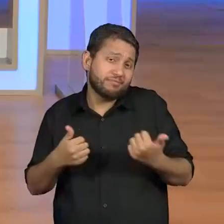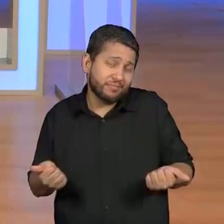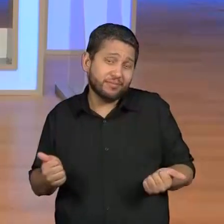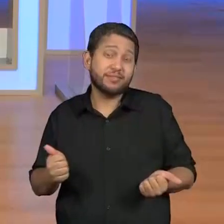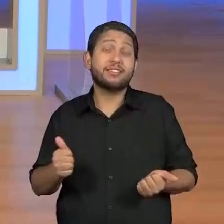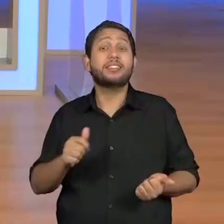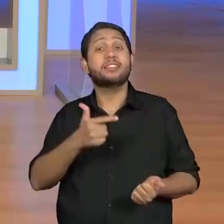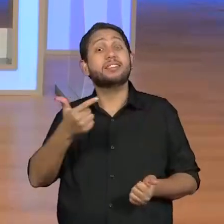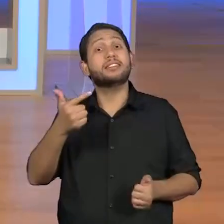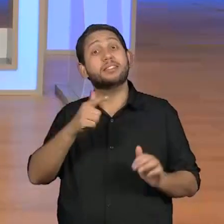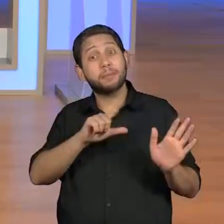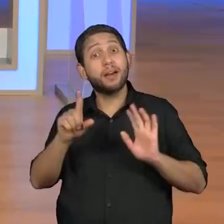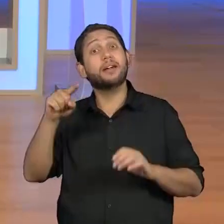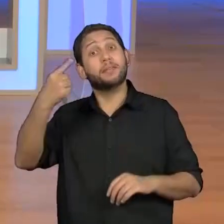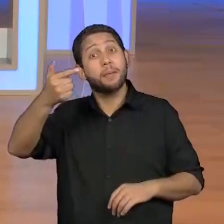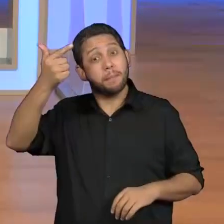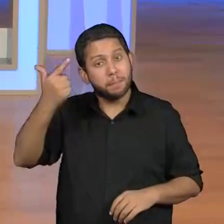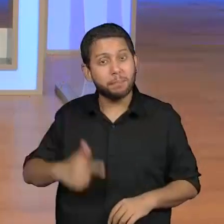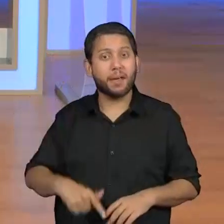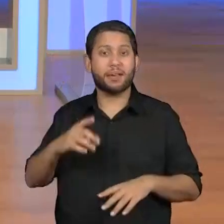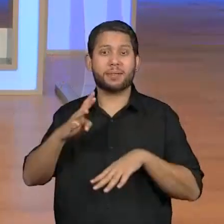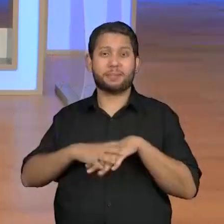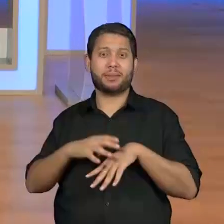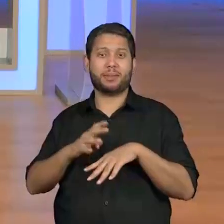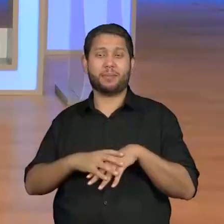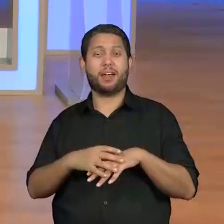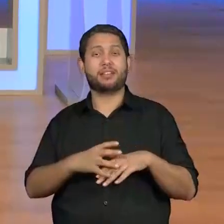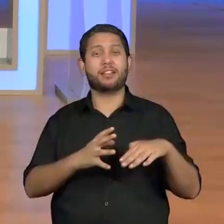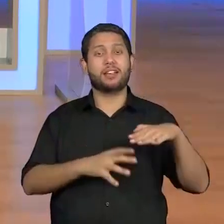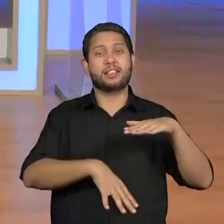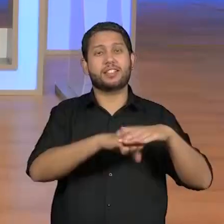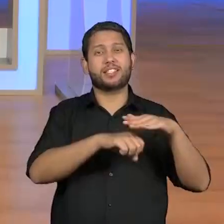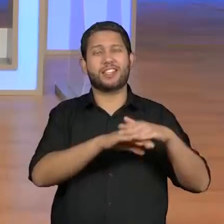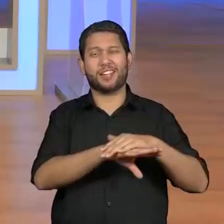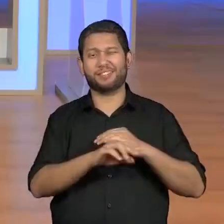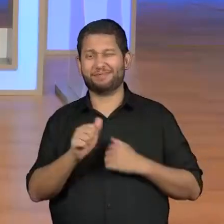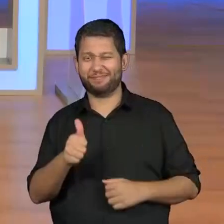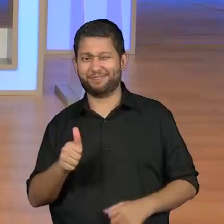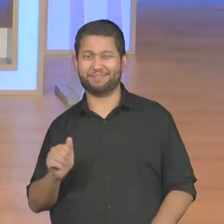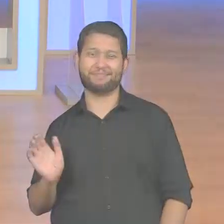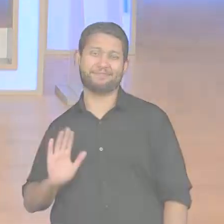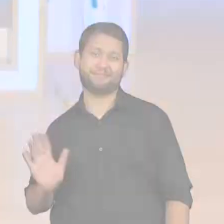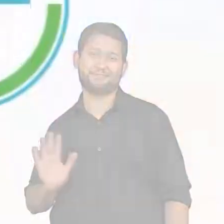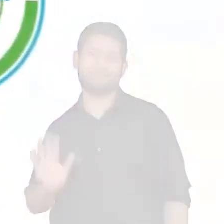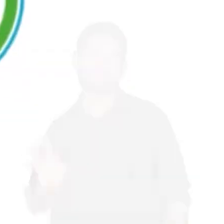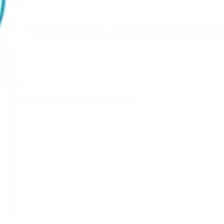semana tem aula de matemática no repositório de vídeos. Tchau, tchau, pessoal!